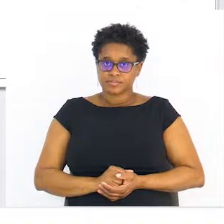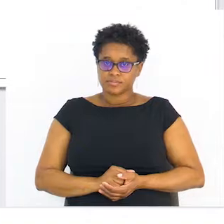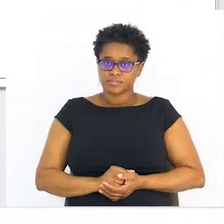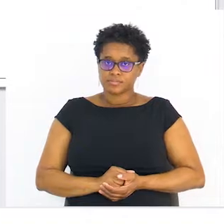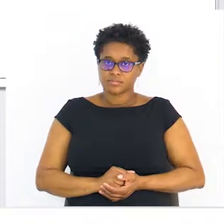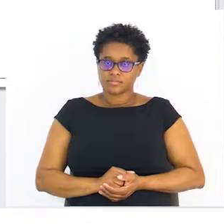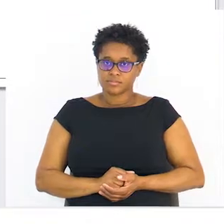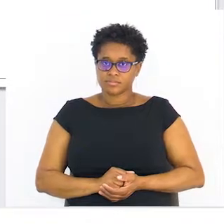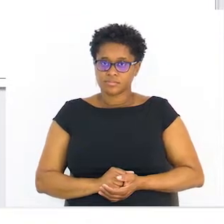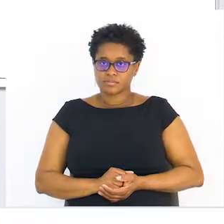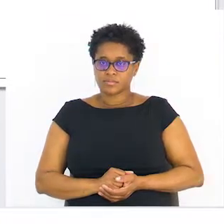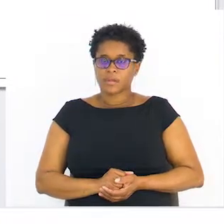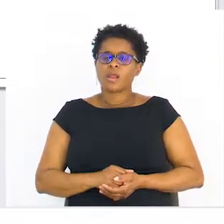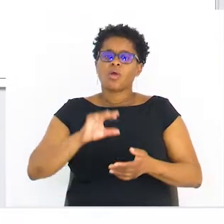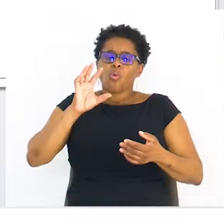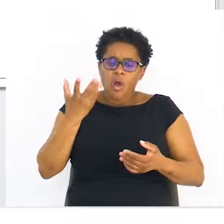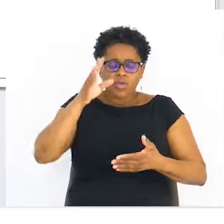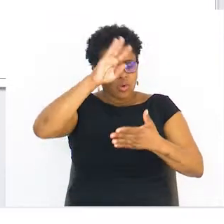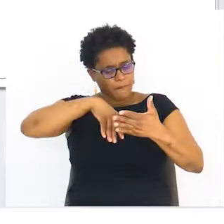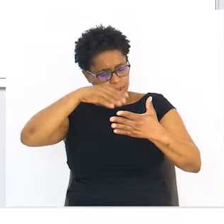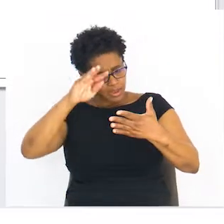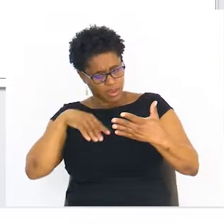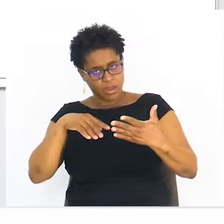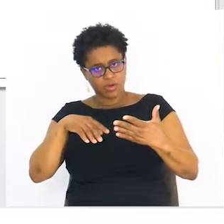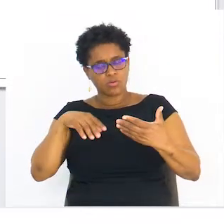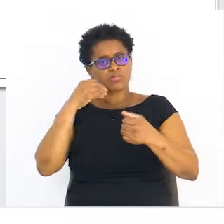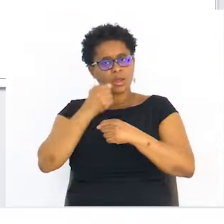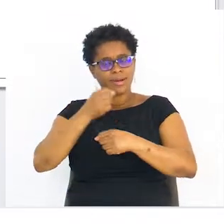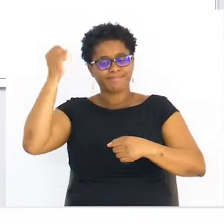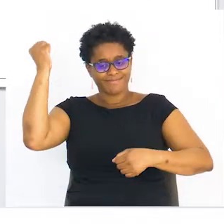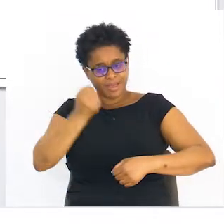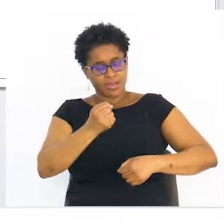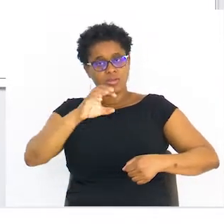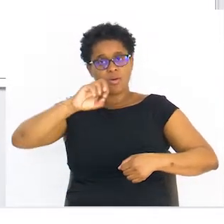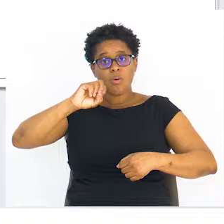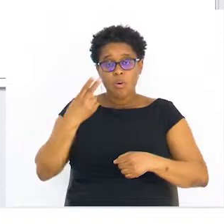Portanto, ao pintar uma cena de caça ou de